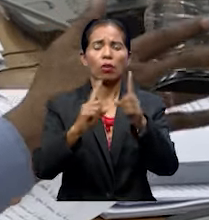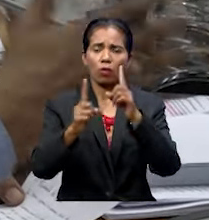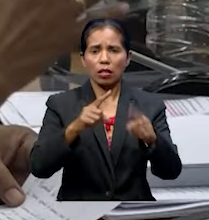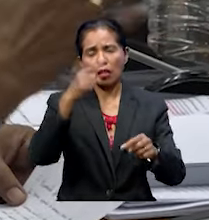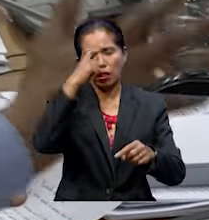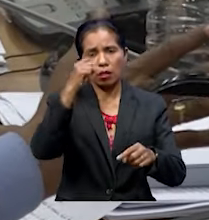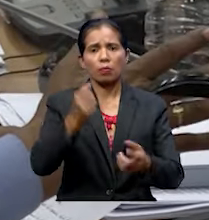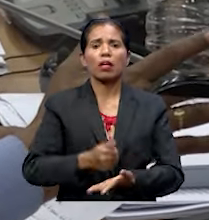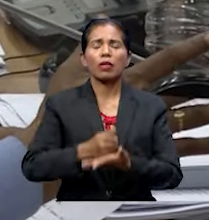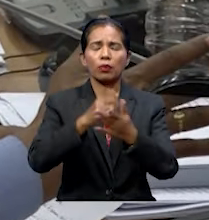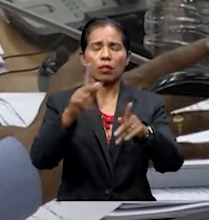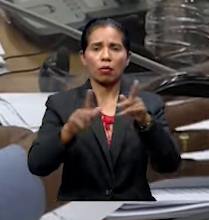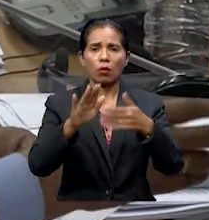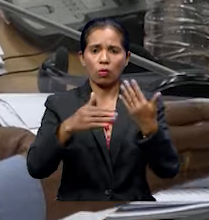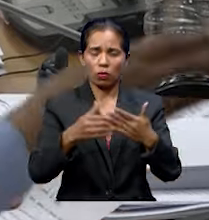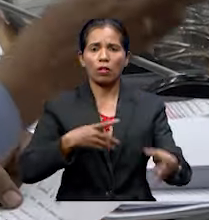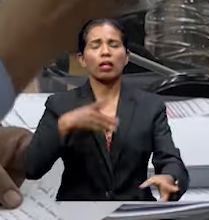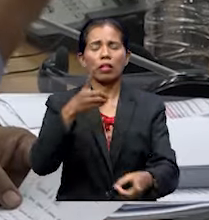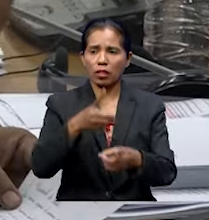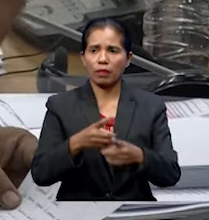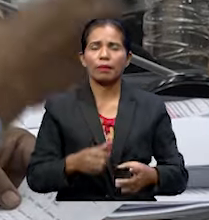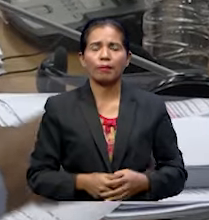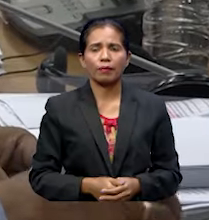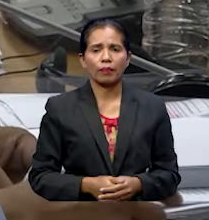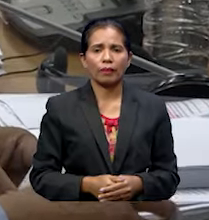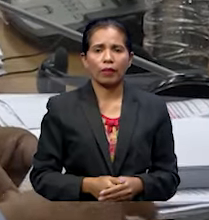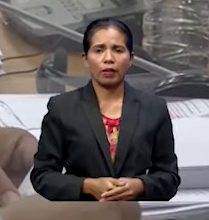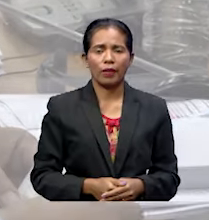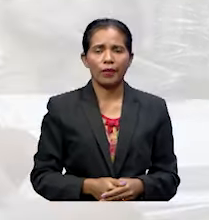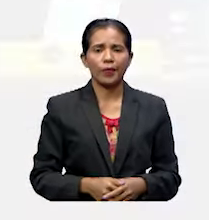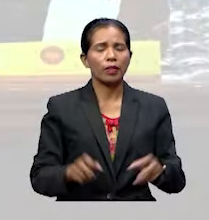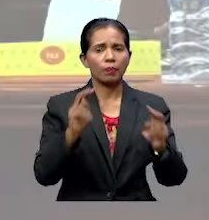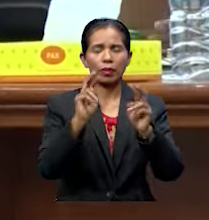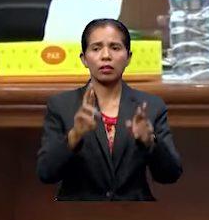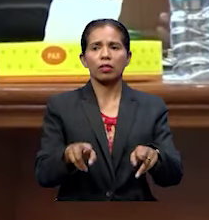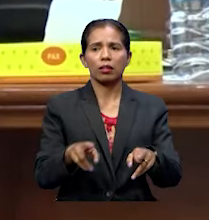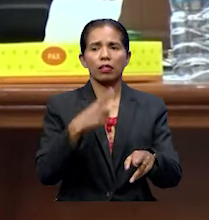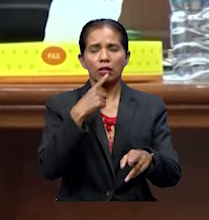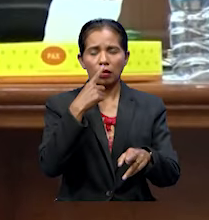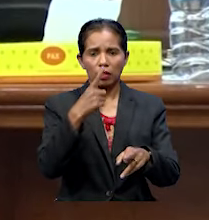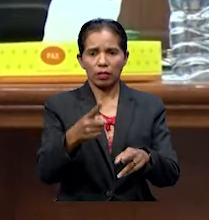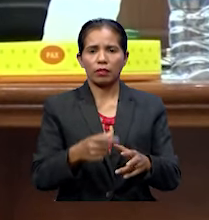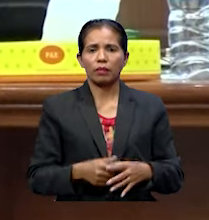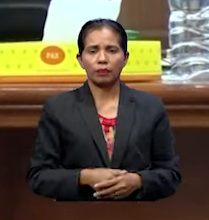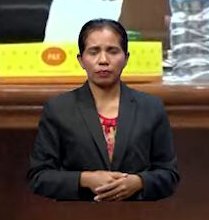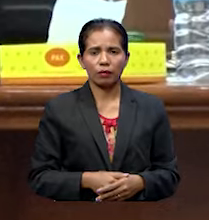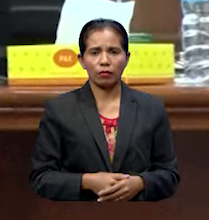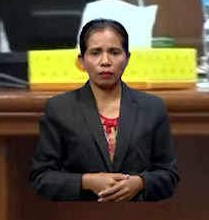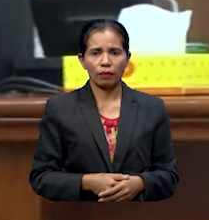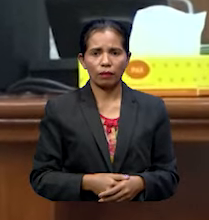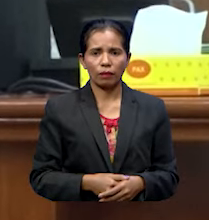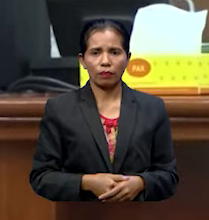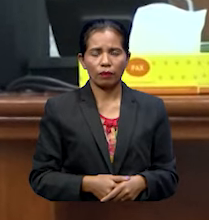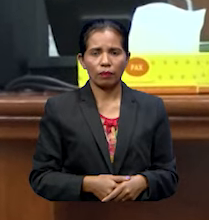tamba defende povo nia direito. Não, mas é preciso mesmo uma resposta. É preciso, é pertinente.